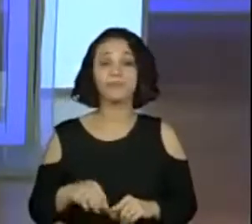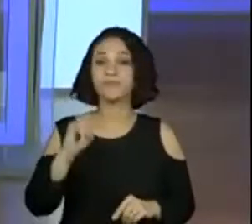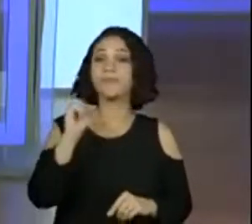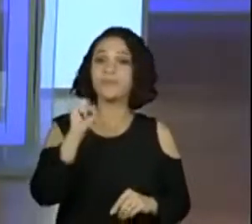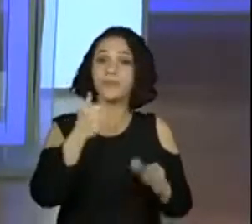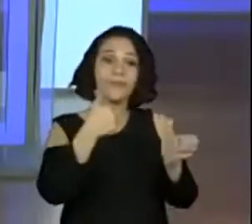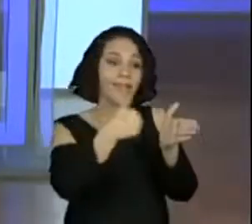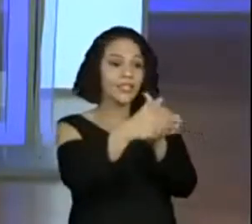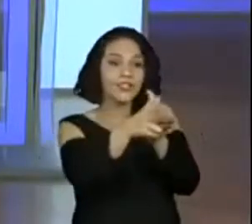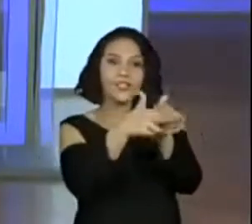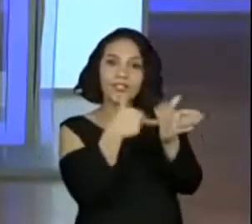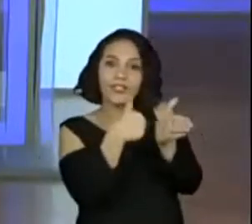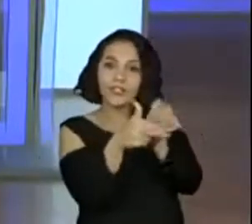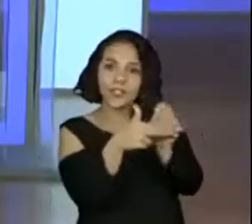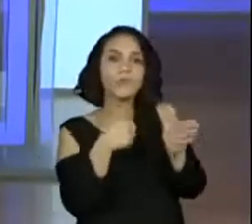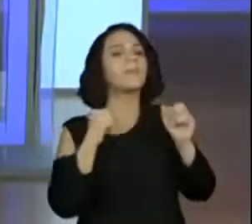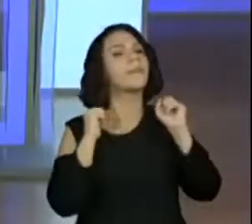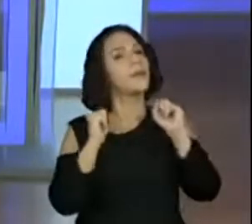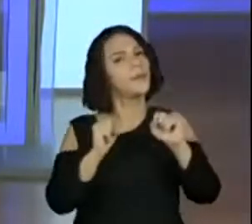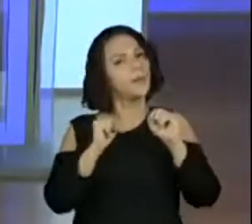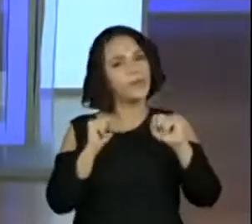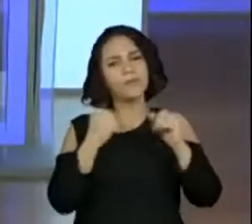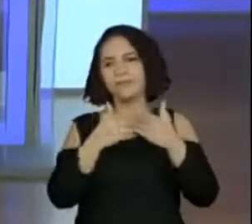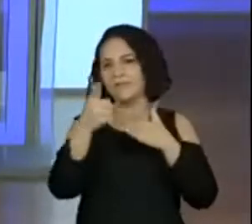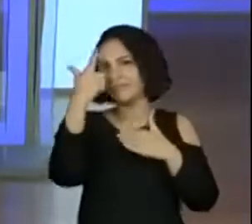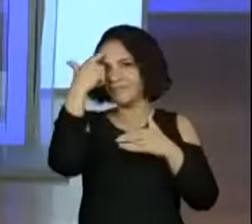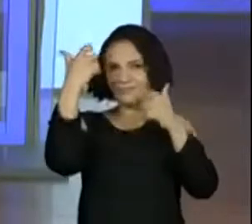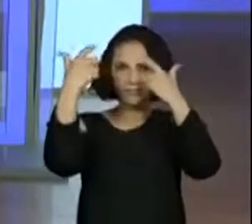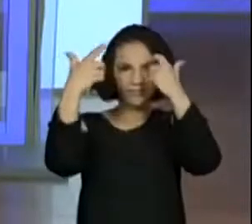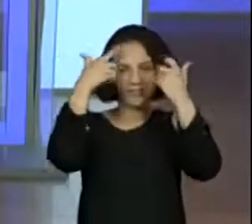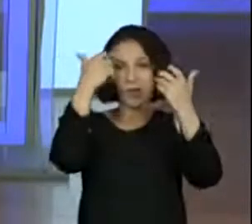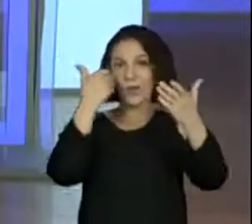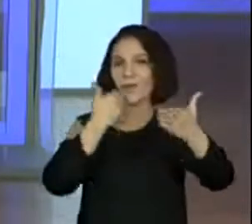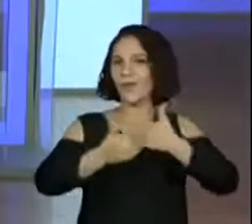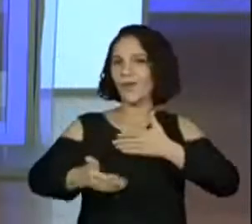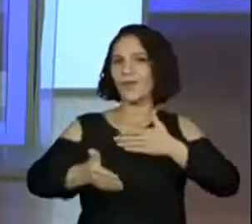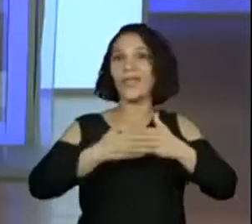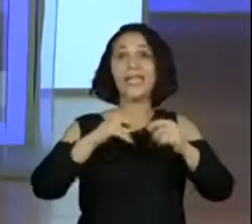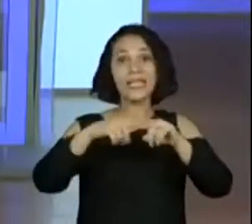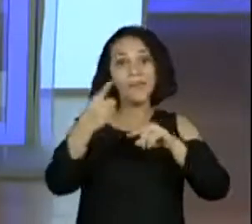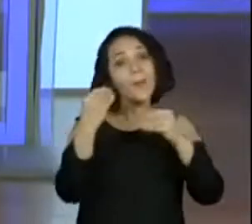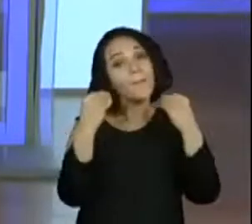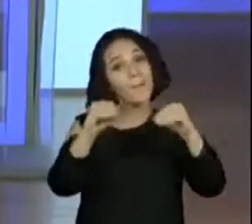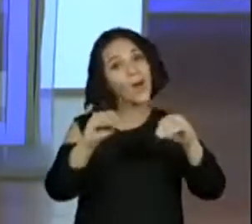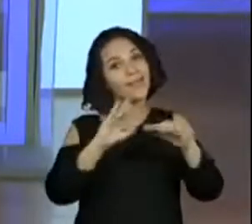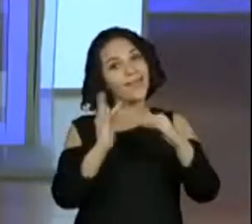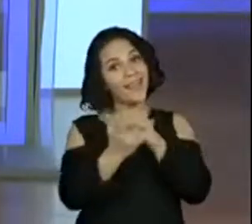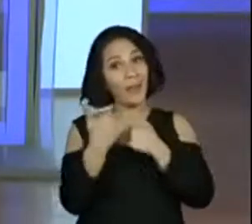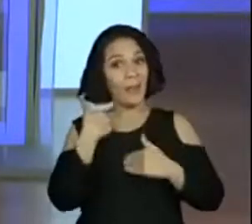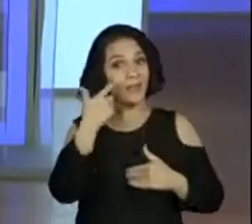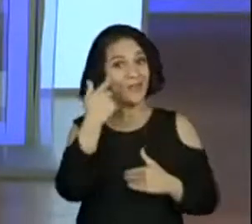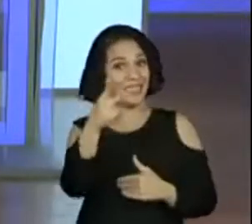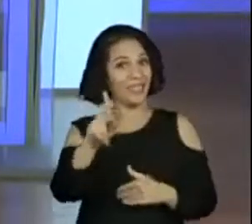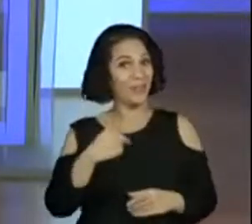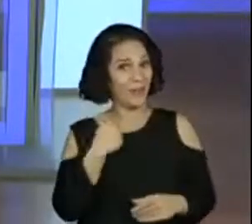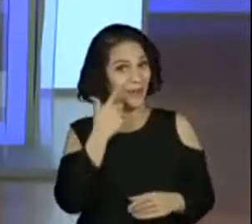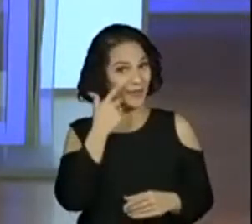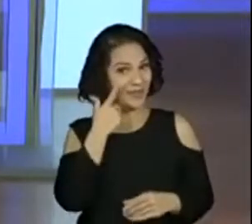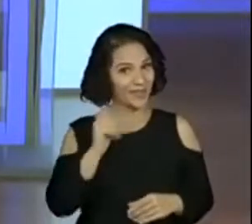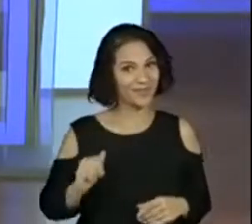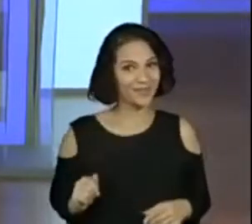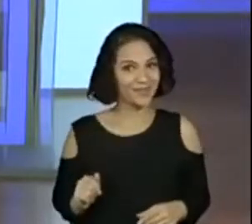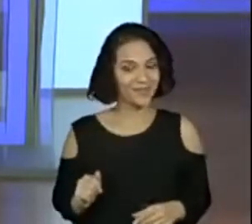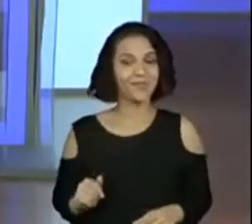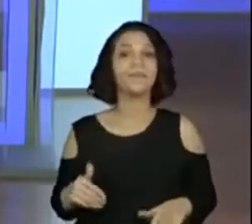também pode usar tinta, pode usar, né, tinta, pra enfeitar. Usem a criatividade. Aliás, depois a gente quer ver nas redes sociais a criatividade de vocês. E